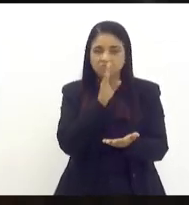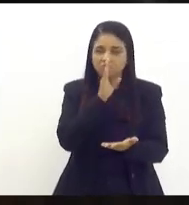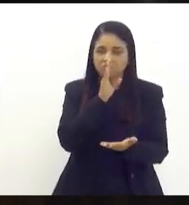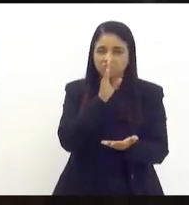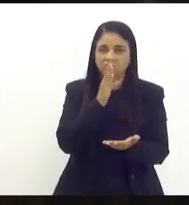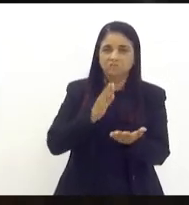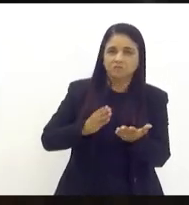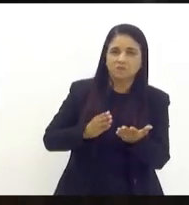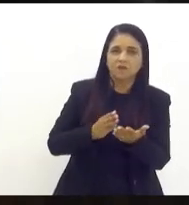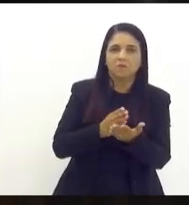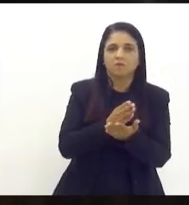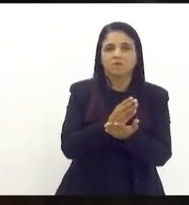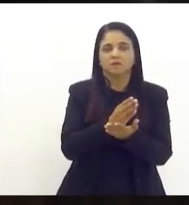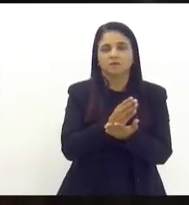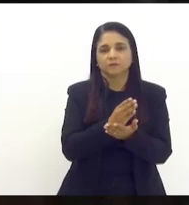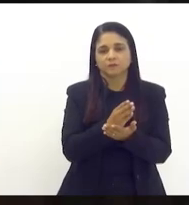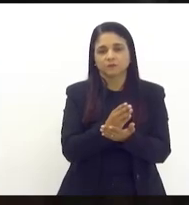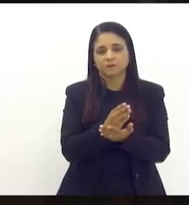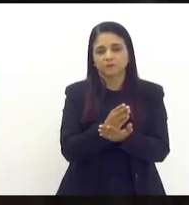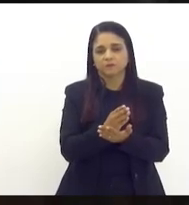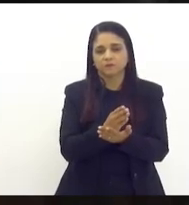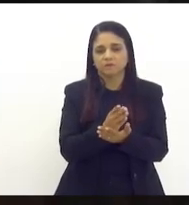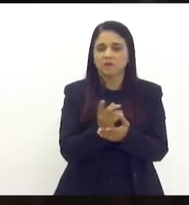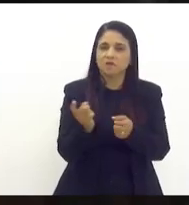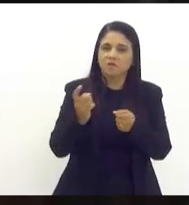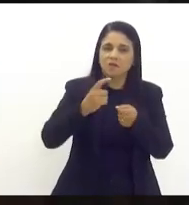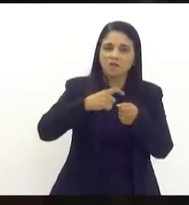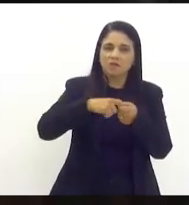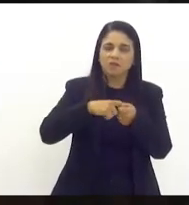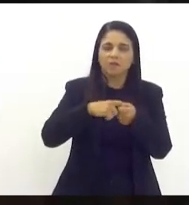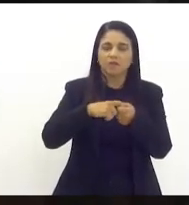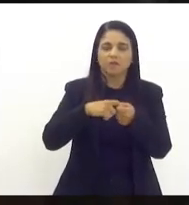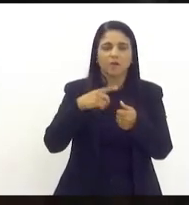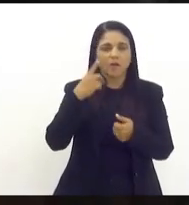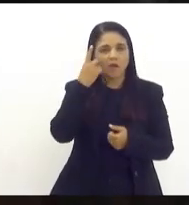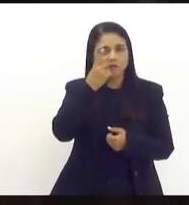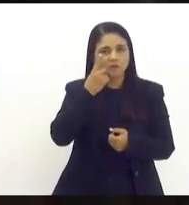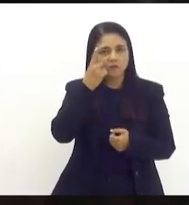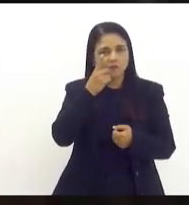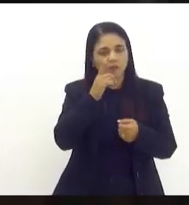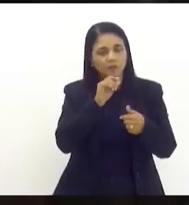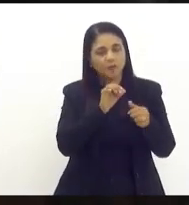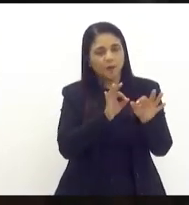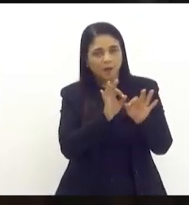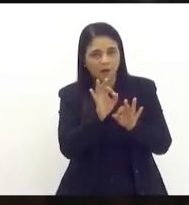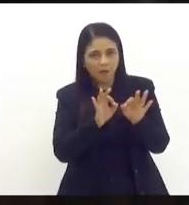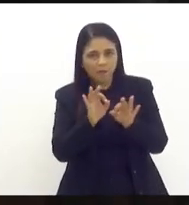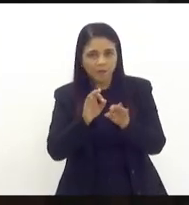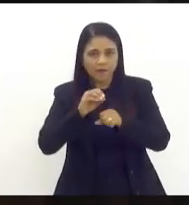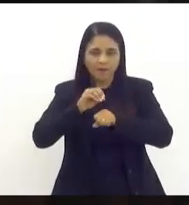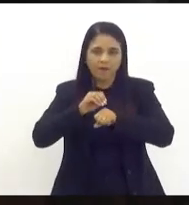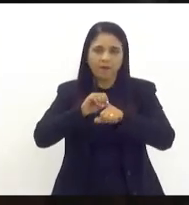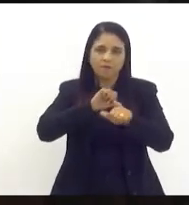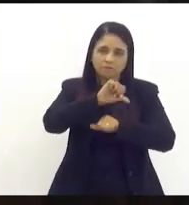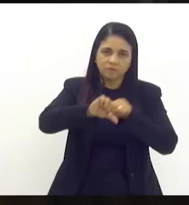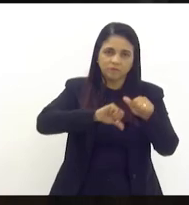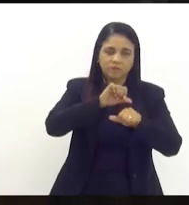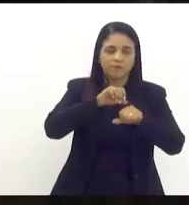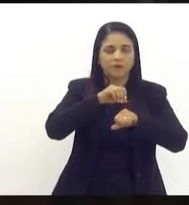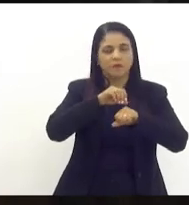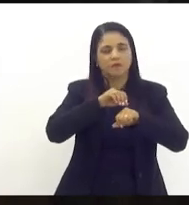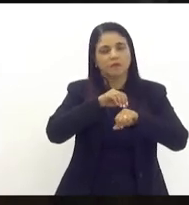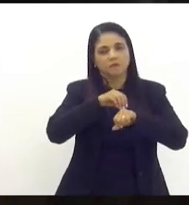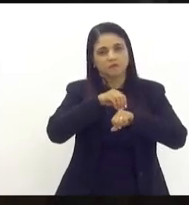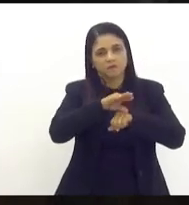Como estão aprovado retorna O autor para elaborar a indicação simples